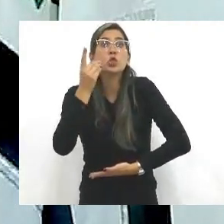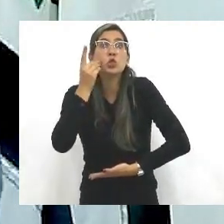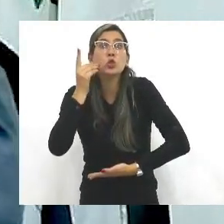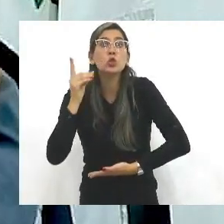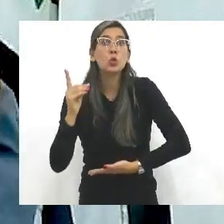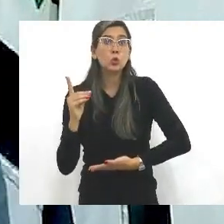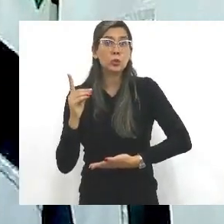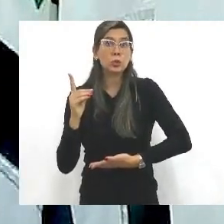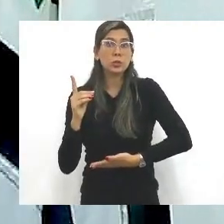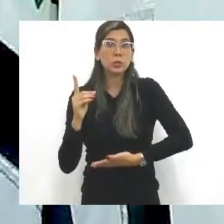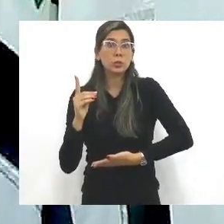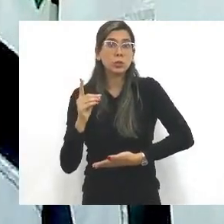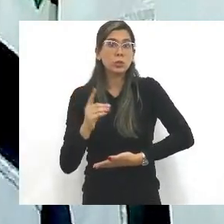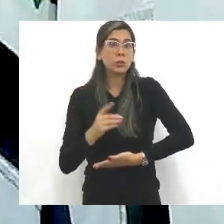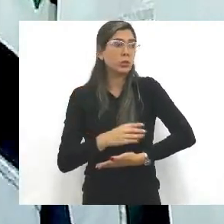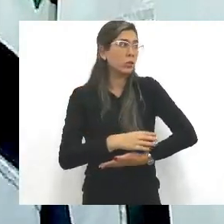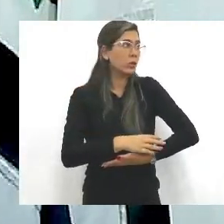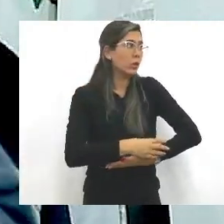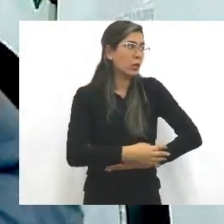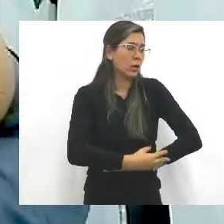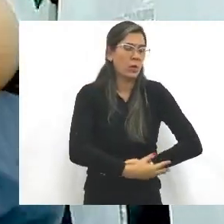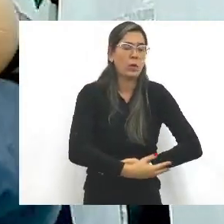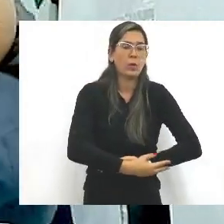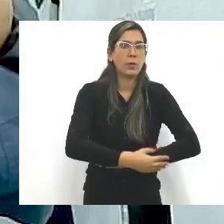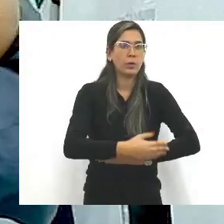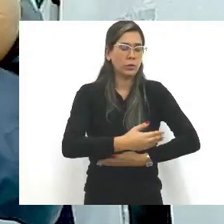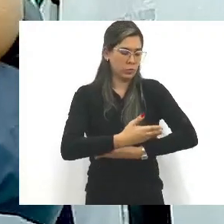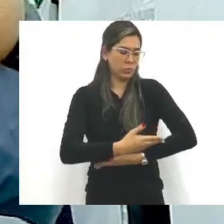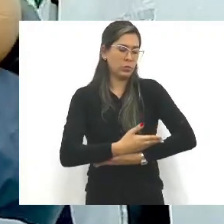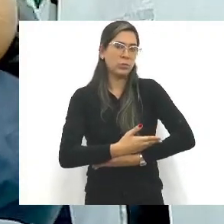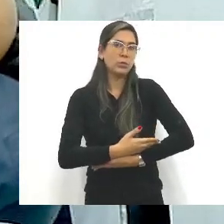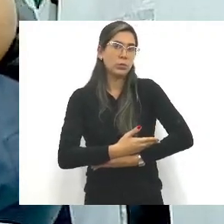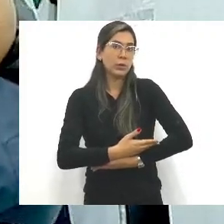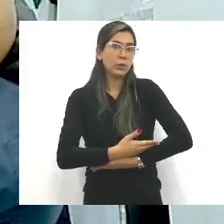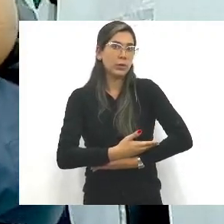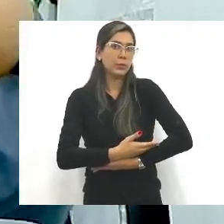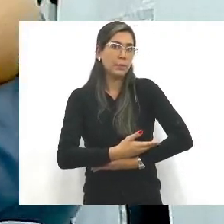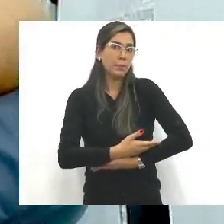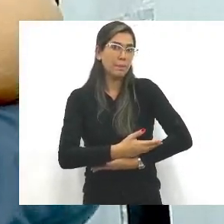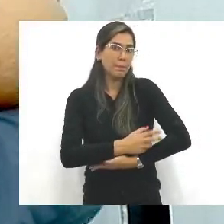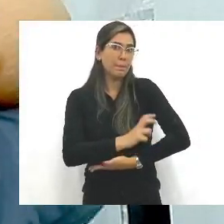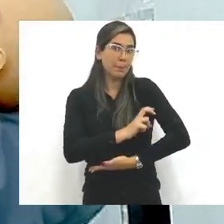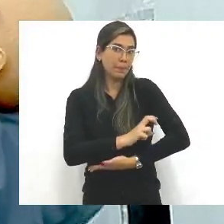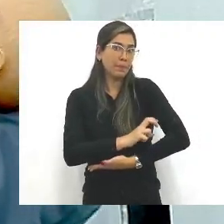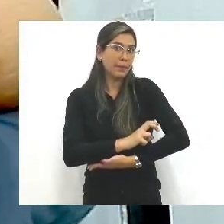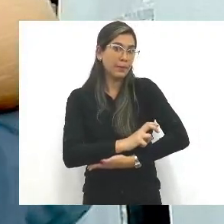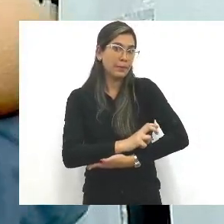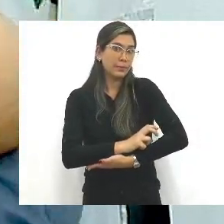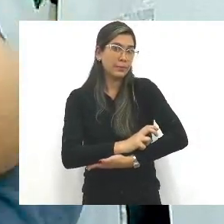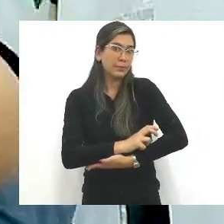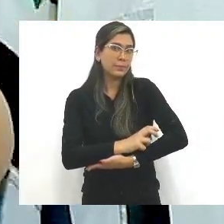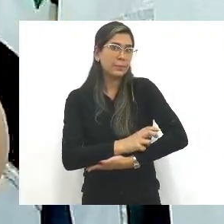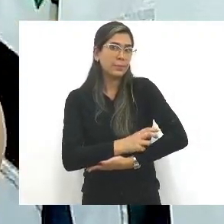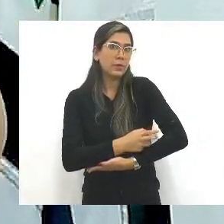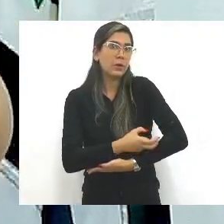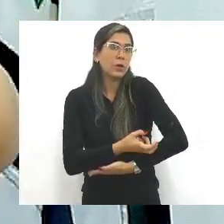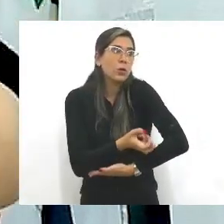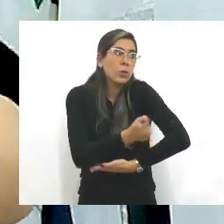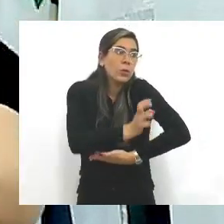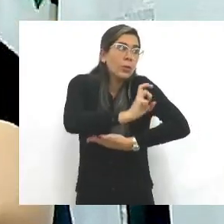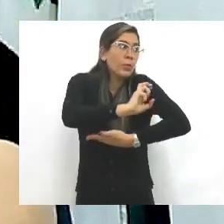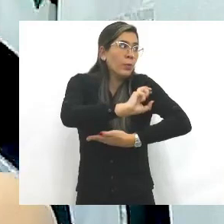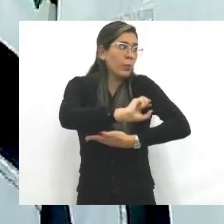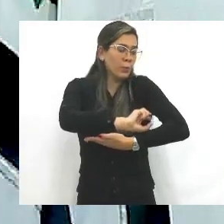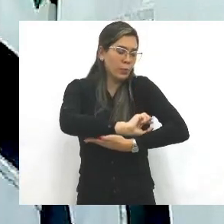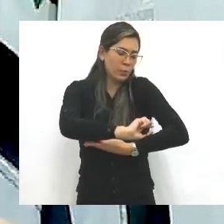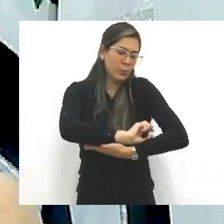ok? Girei o bebezinho, então, eu estou apoiando aqui o ombro do bebê, estou com a boquinha dele aberta, girei o bebezinho